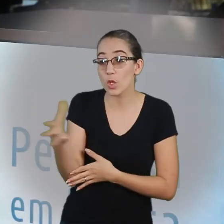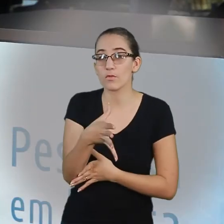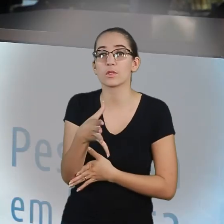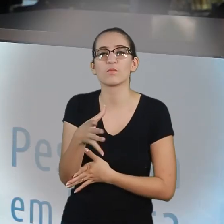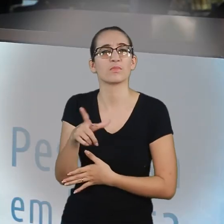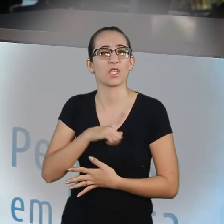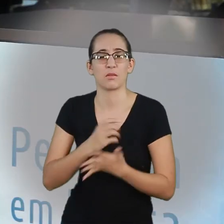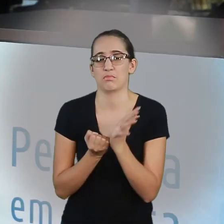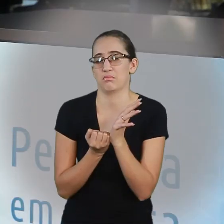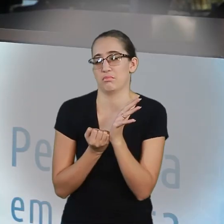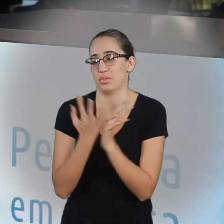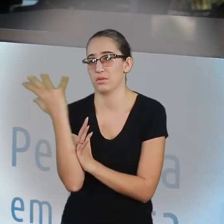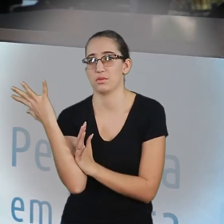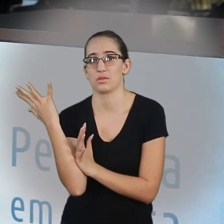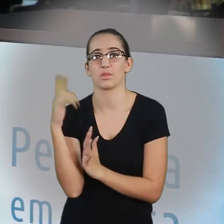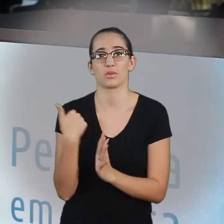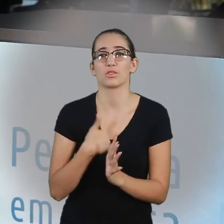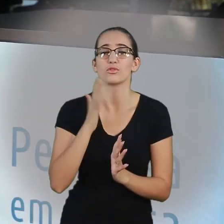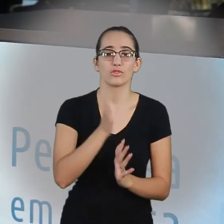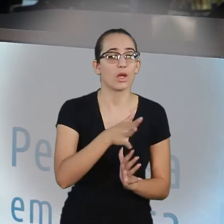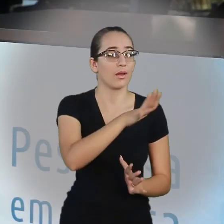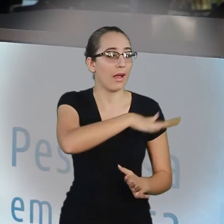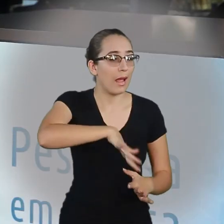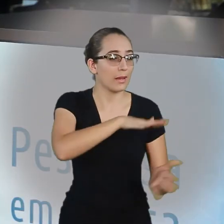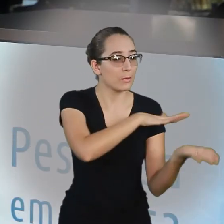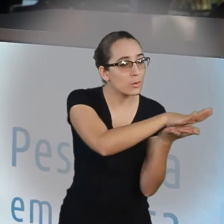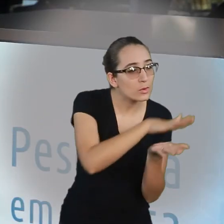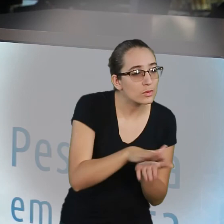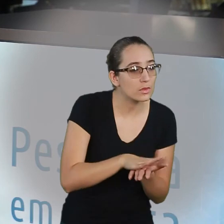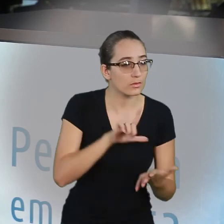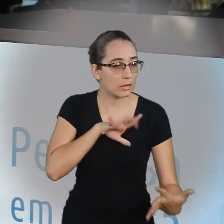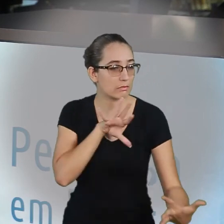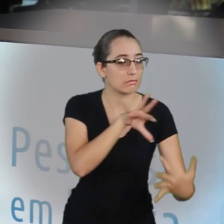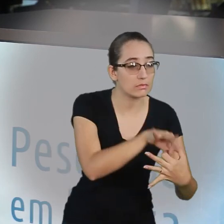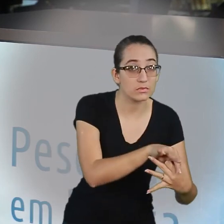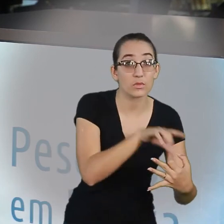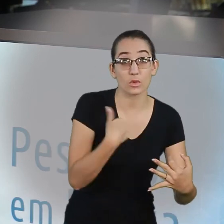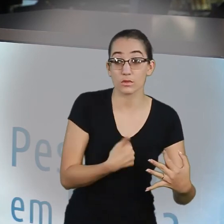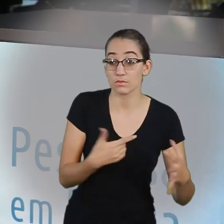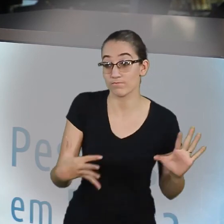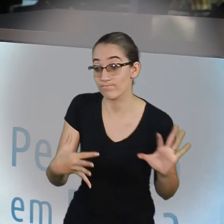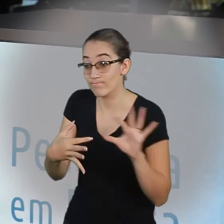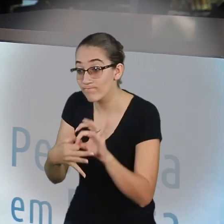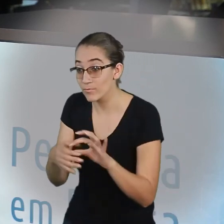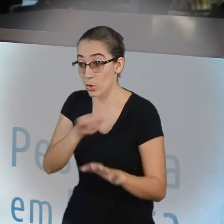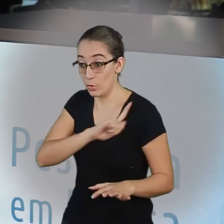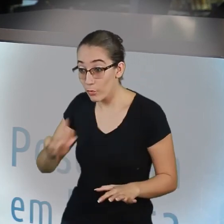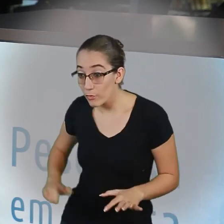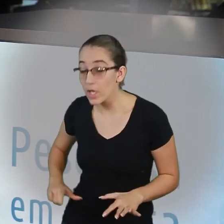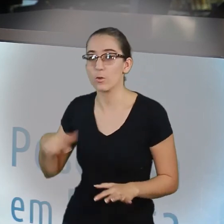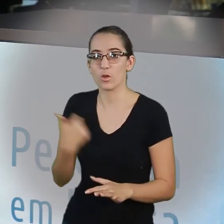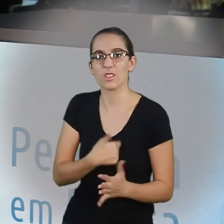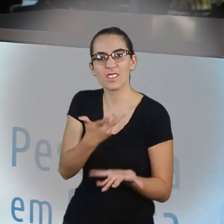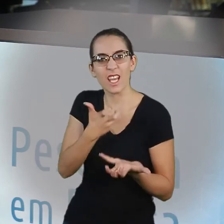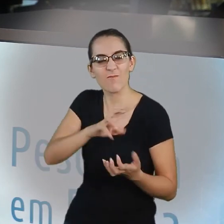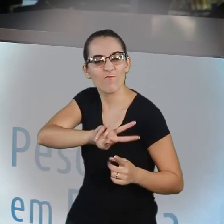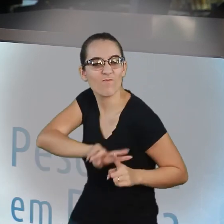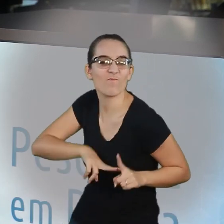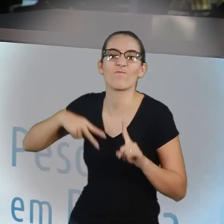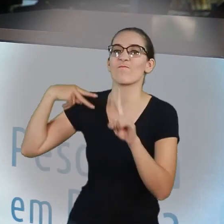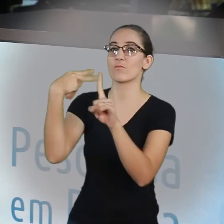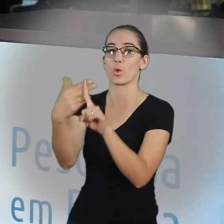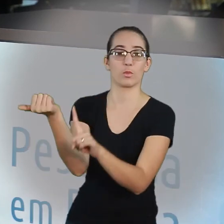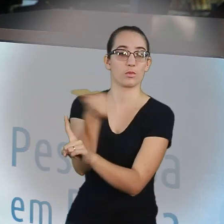inúmeras colaborações que a gente fez com o setor produtivo, nós faremos em escala muito maior no governo do Estado, e a gente tem todo o